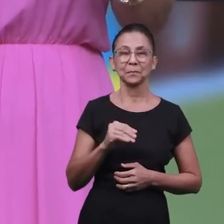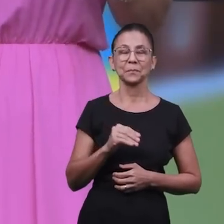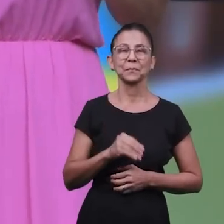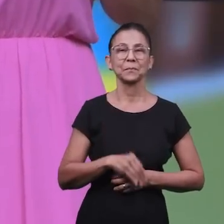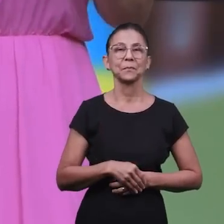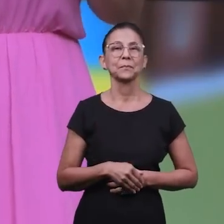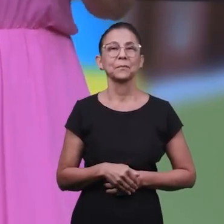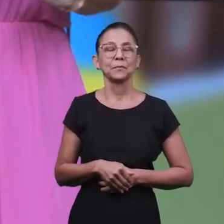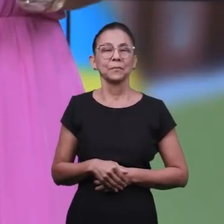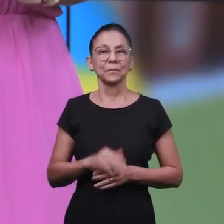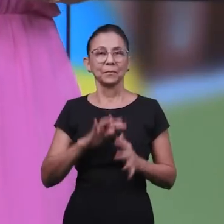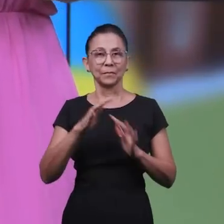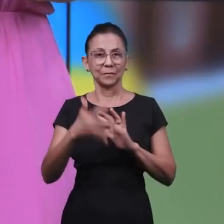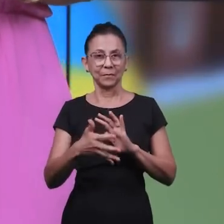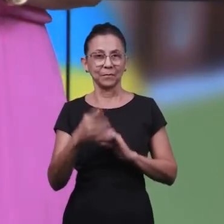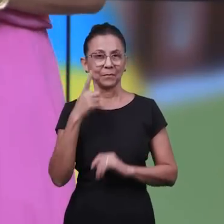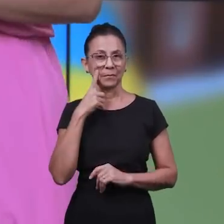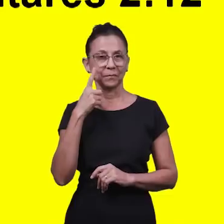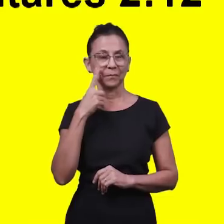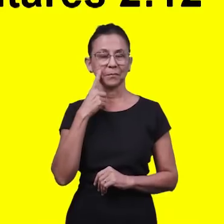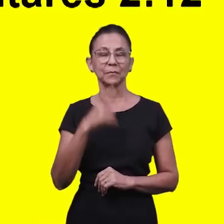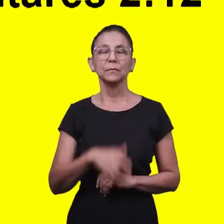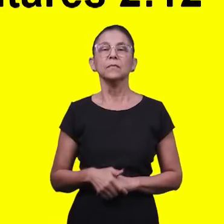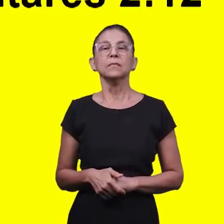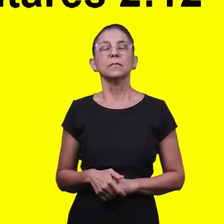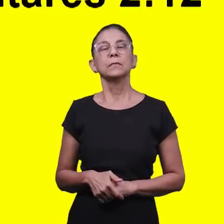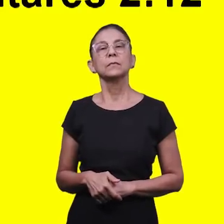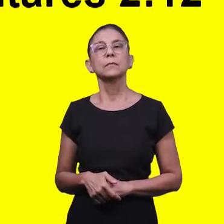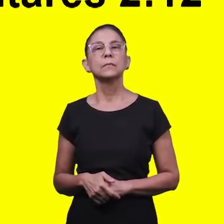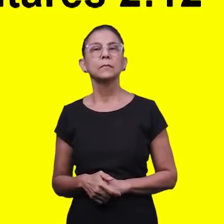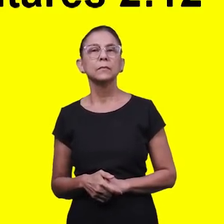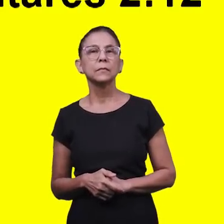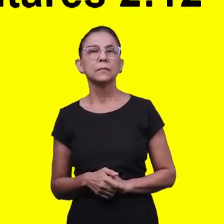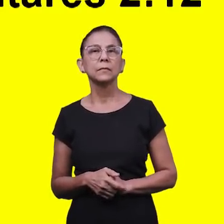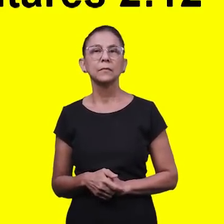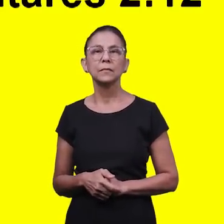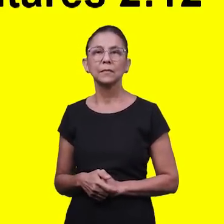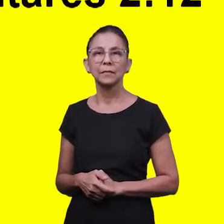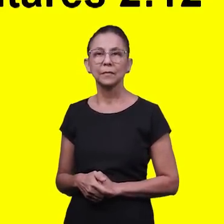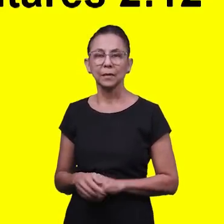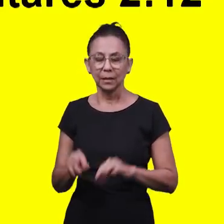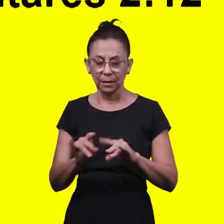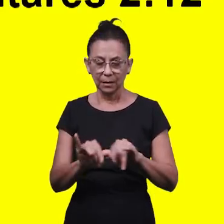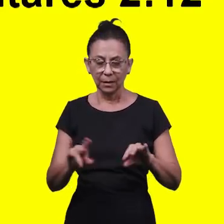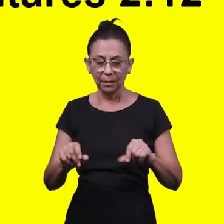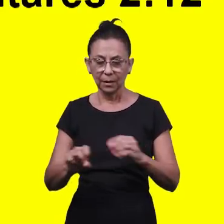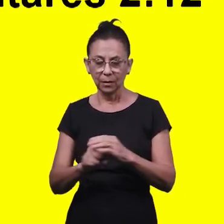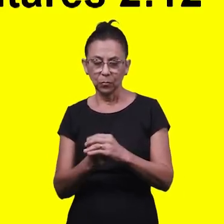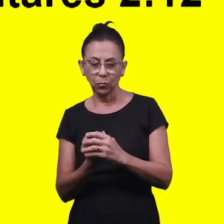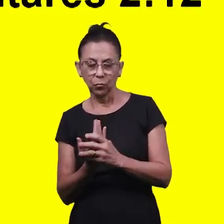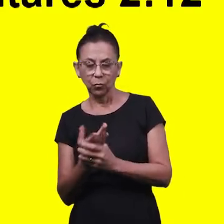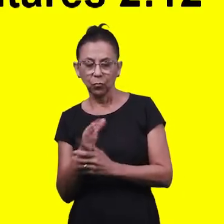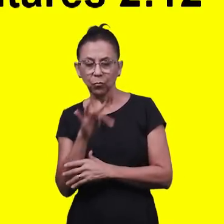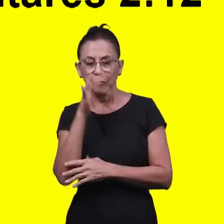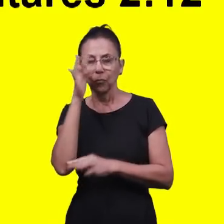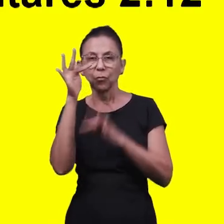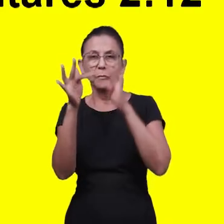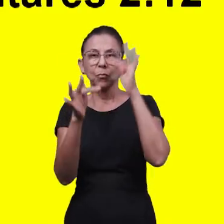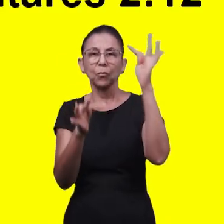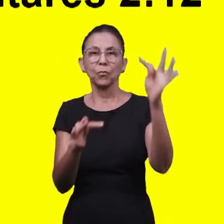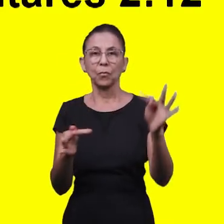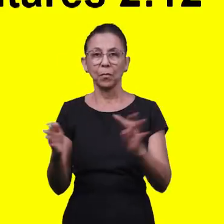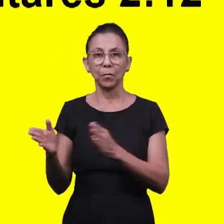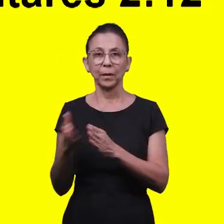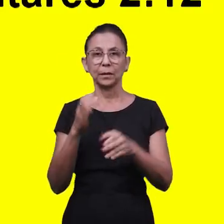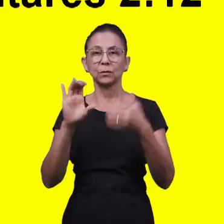slide? Assim nos diz a palavra do Senhor. Aparecem as flores na terra, o tempo de cantar